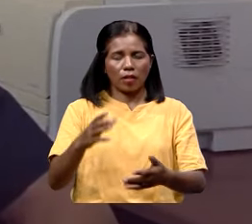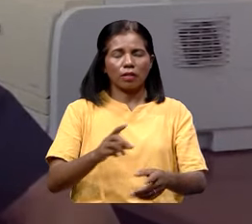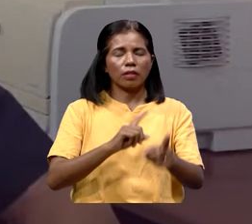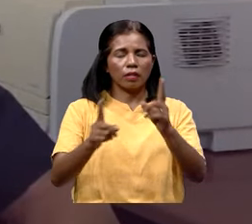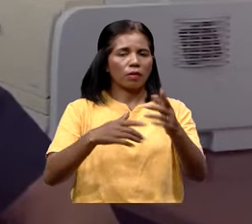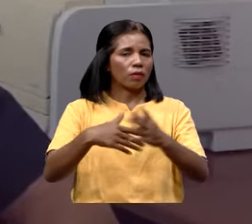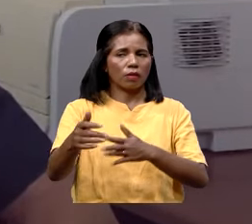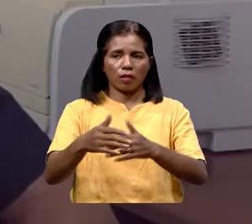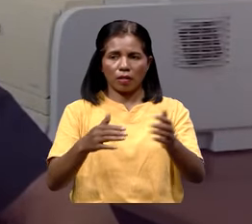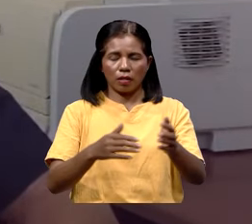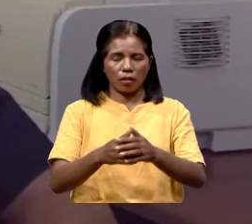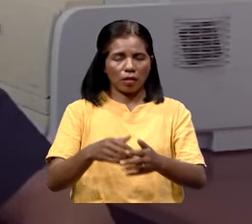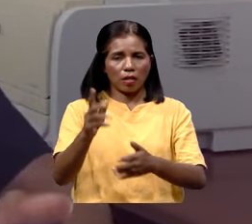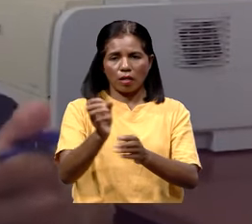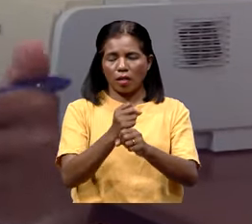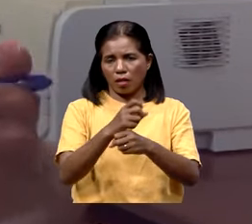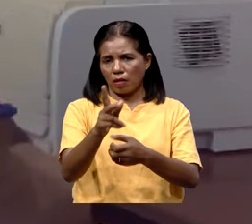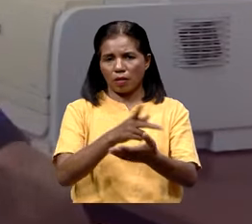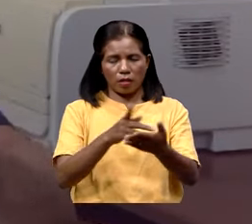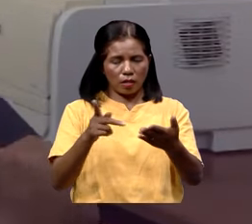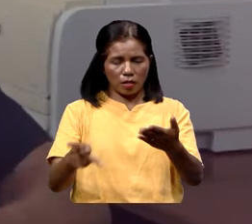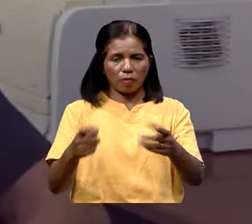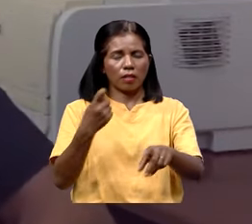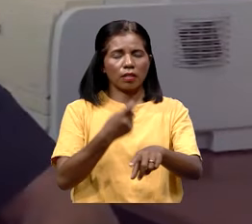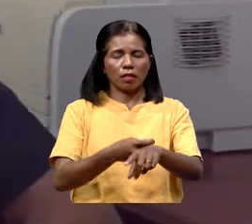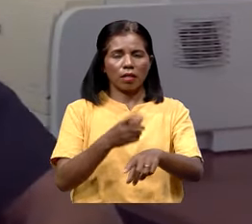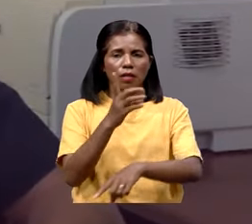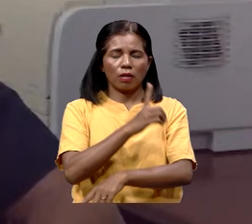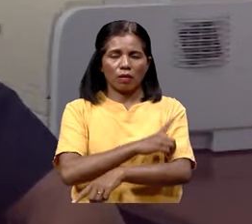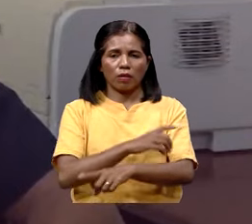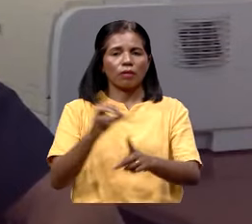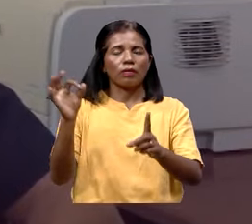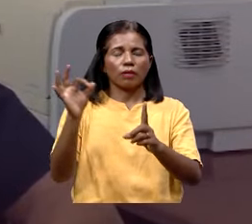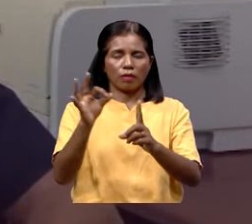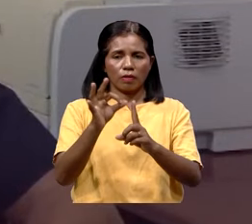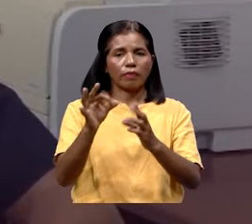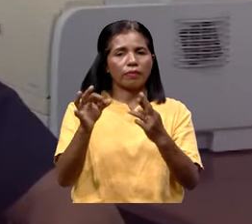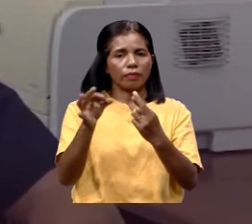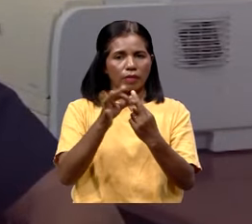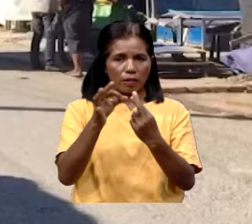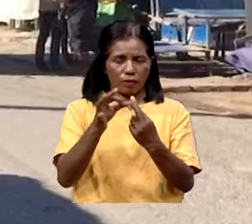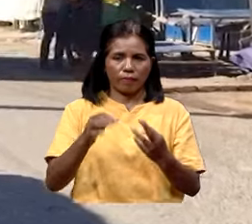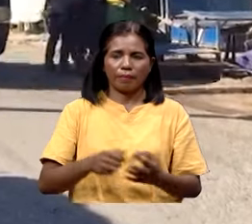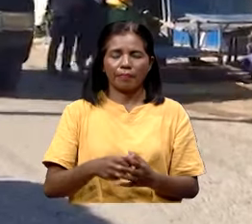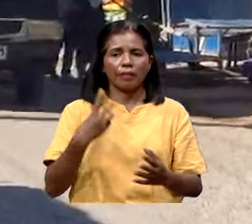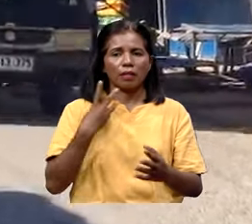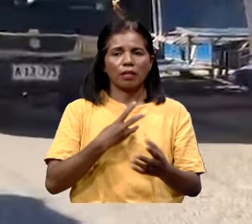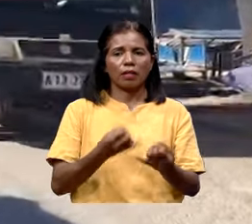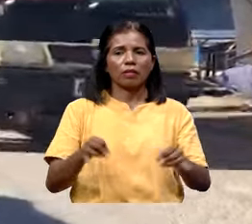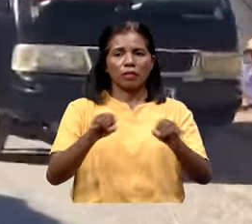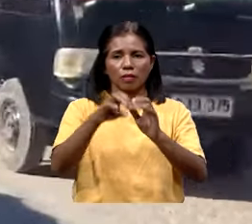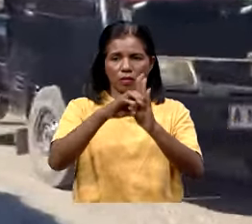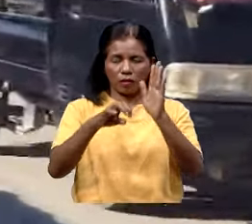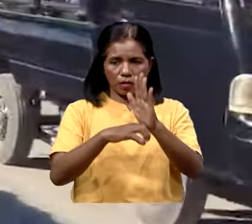ba qualquer actos criminosos mane pe acontece durante periodo loron botni. Tamba ita kusi insons tarne